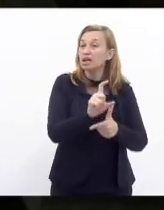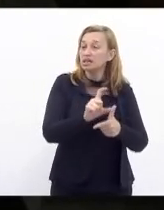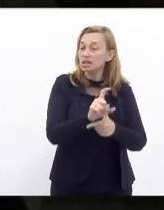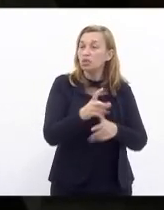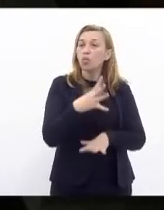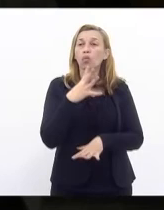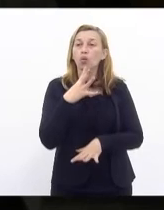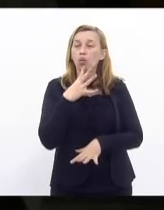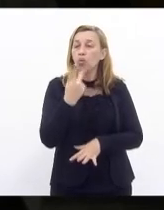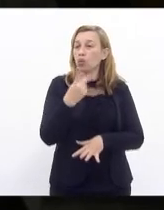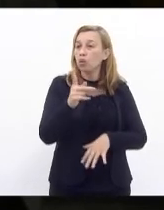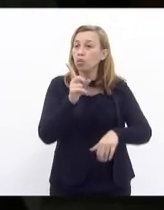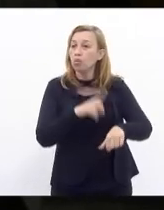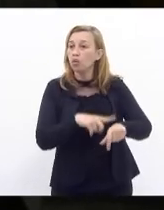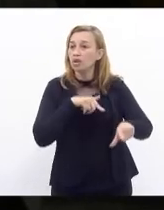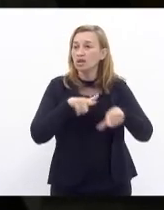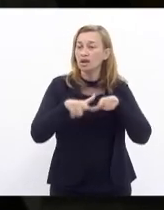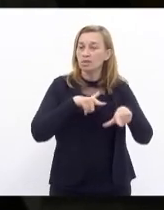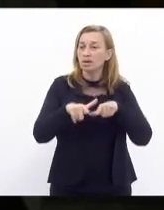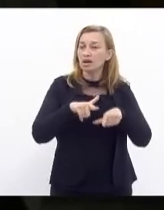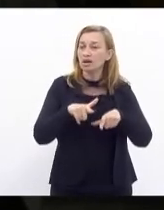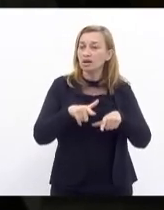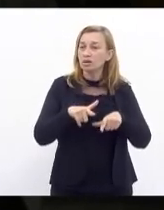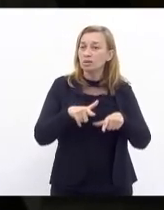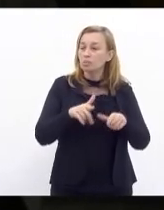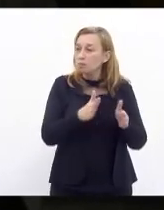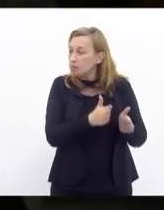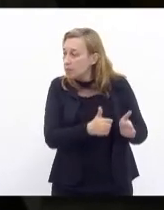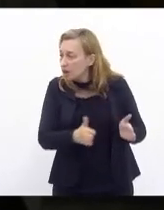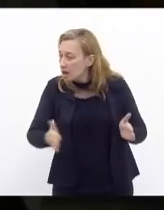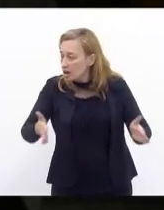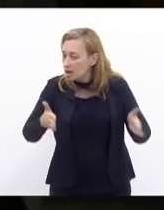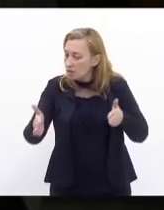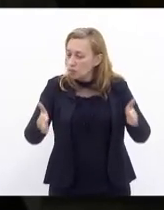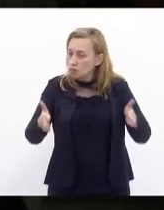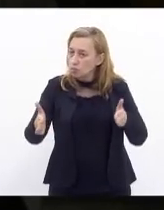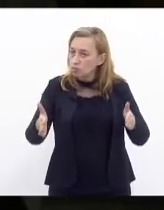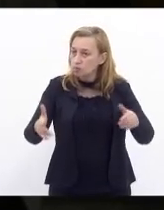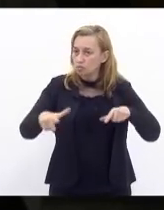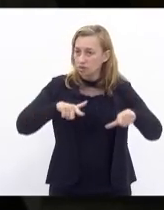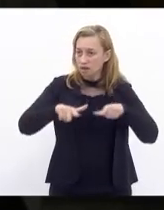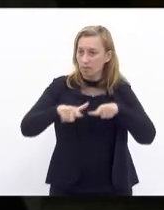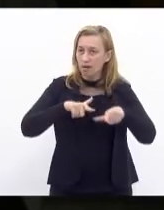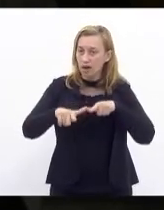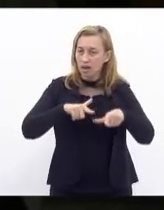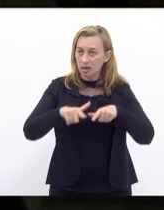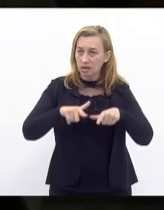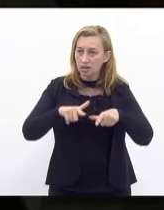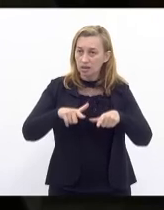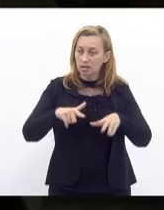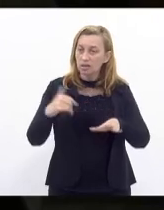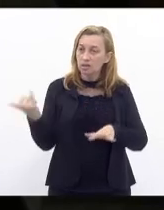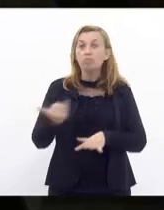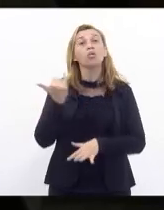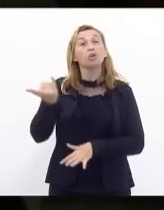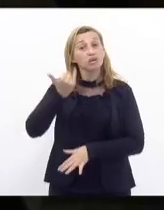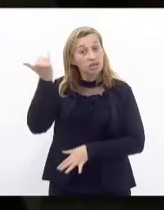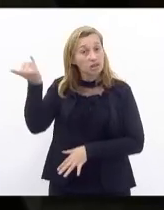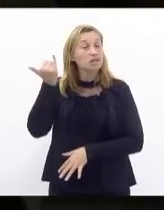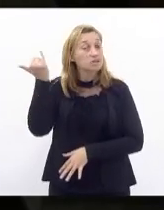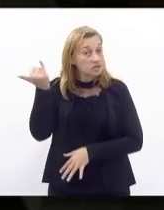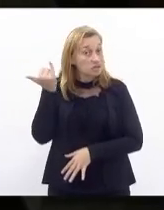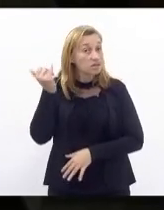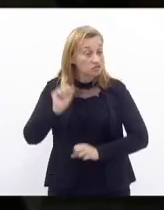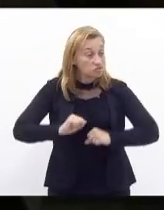de que a sua carga horária, durante o período que estejam exercendo esta função de tão elevada importância e de tão